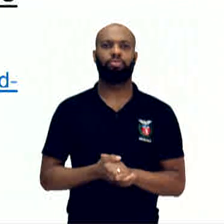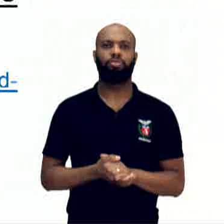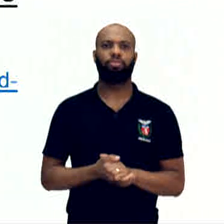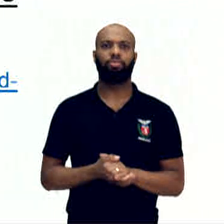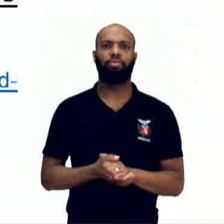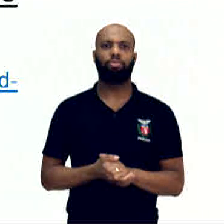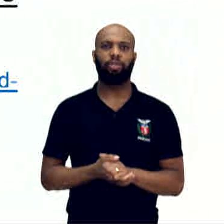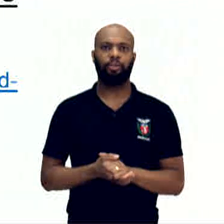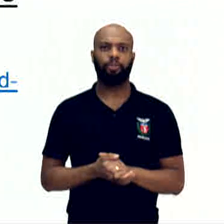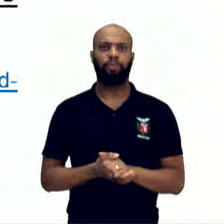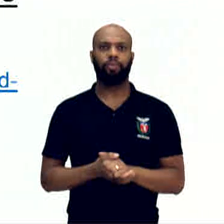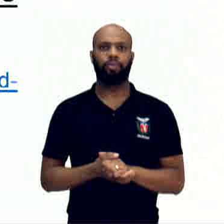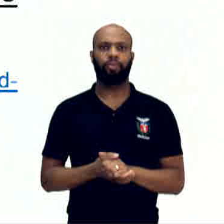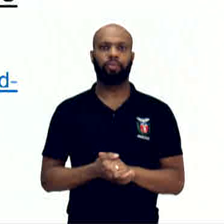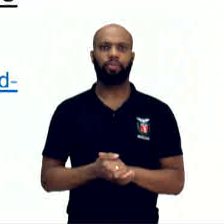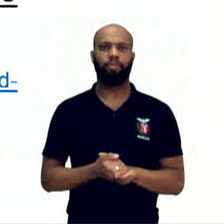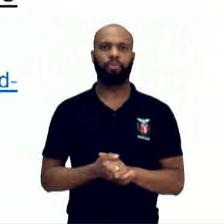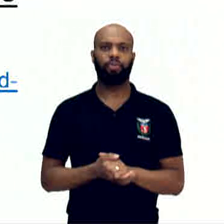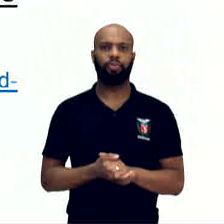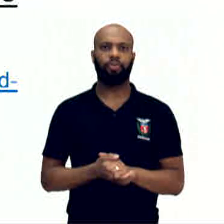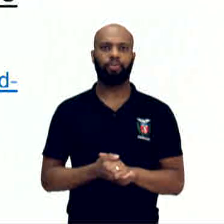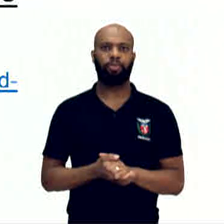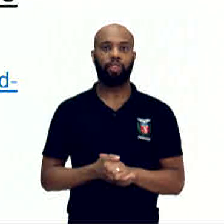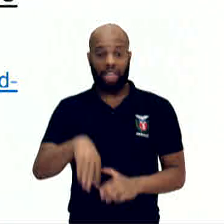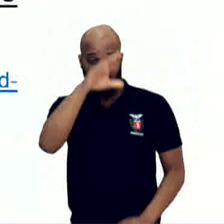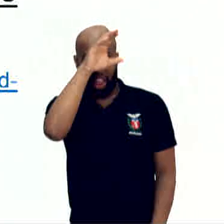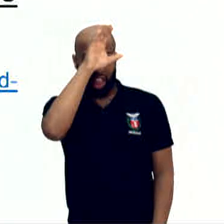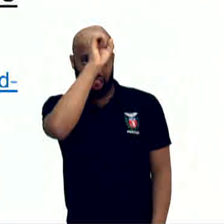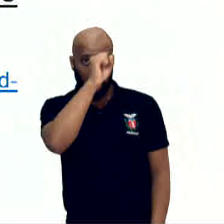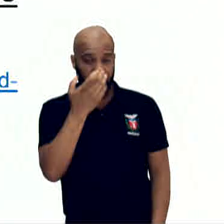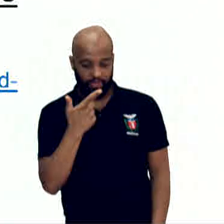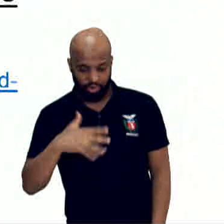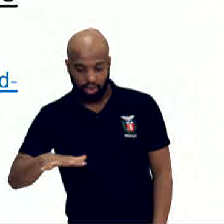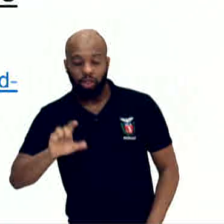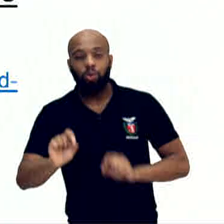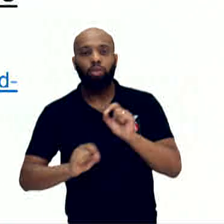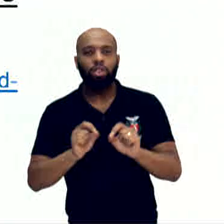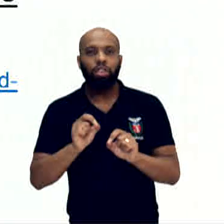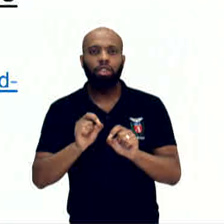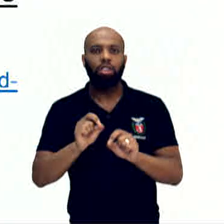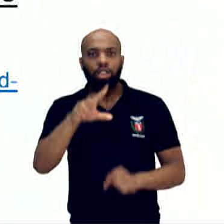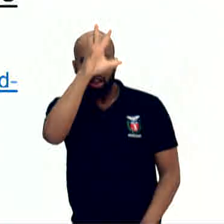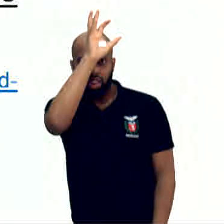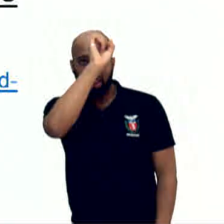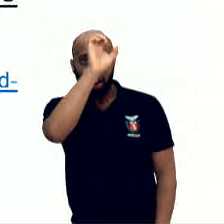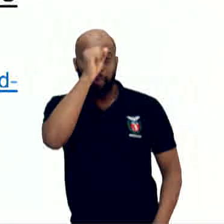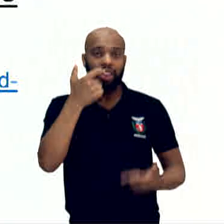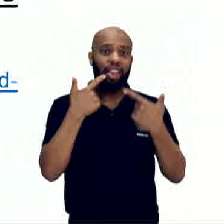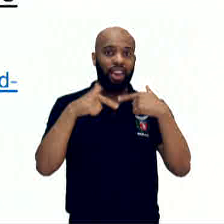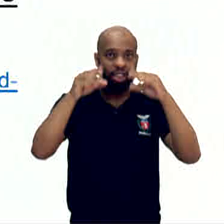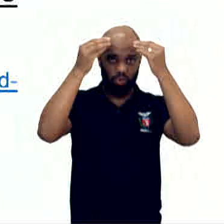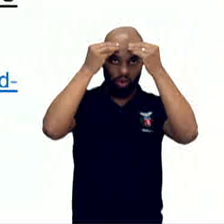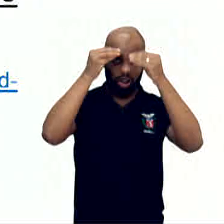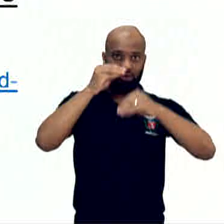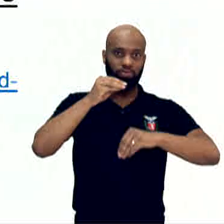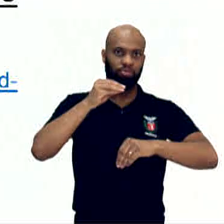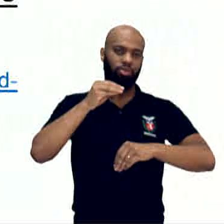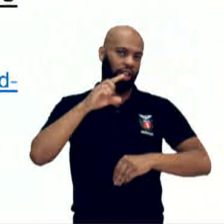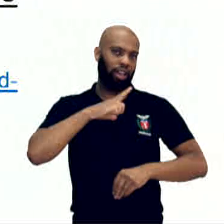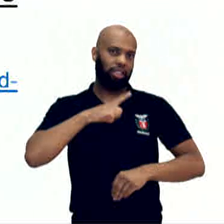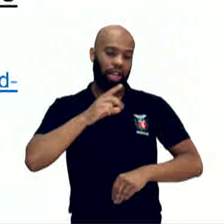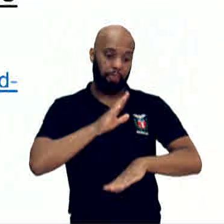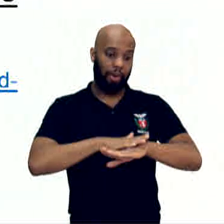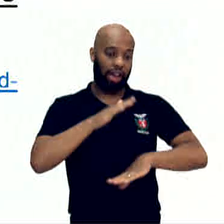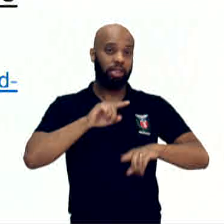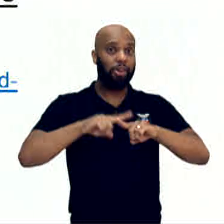idioma que se habla e outro que se aprende. Eles aprendem o quê? Justamente a linguagem mais normativa. Mas aquilo